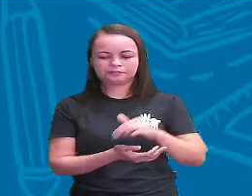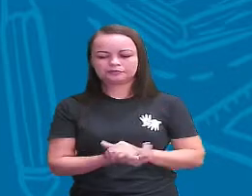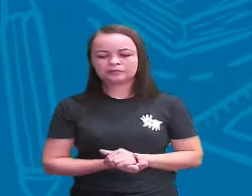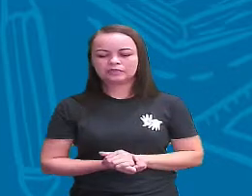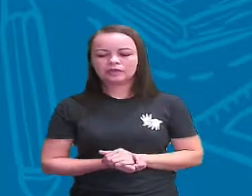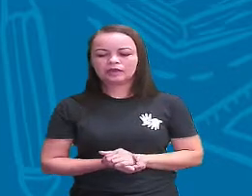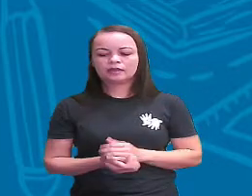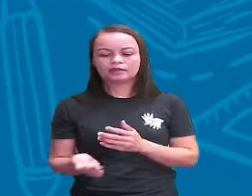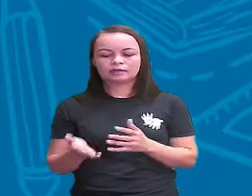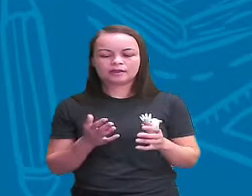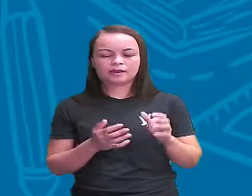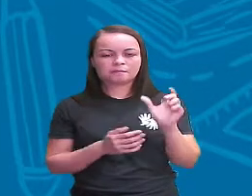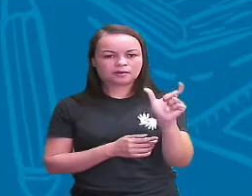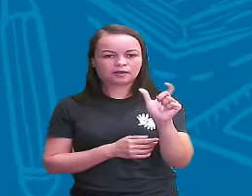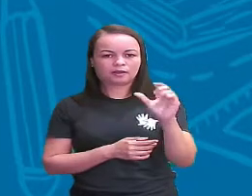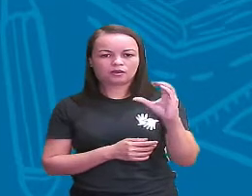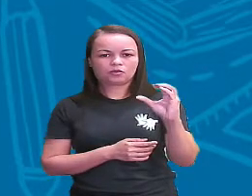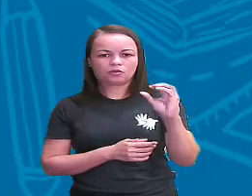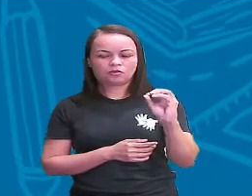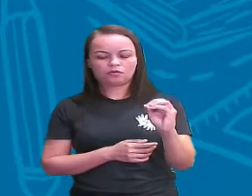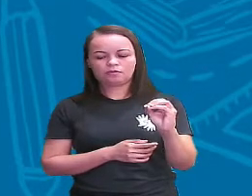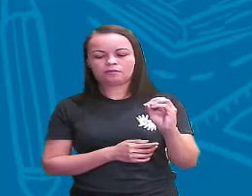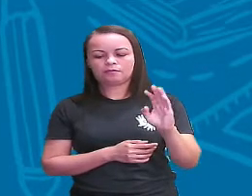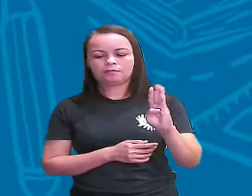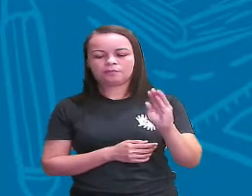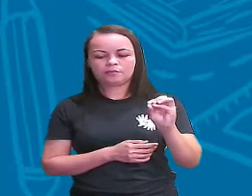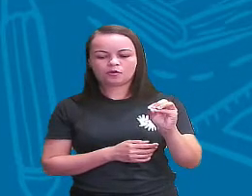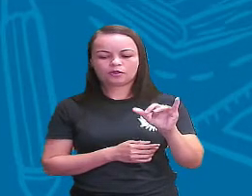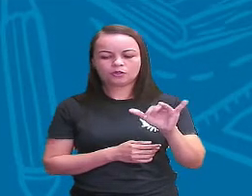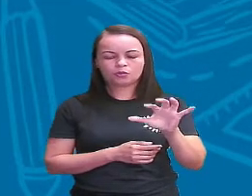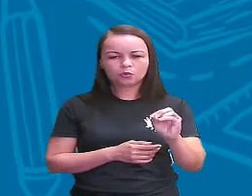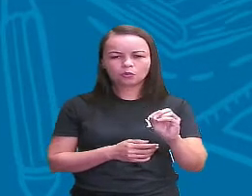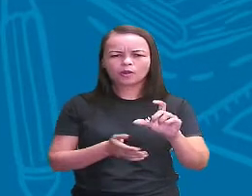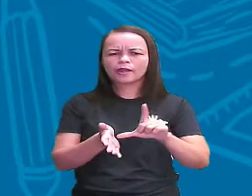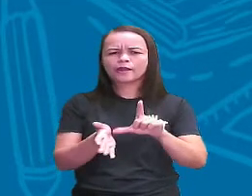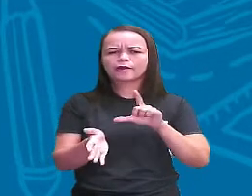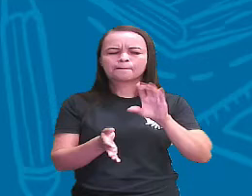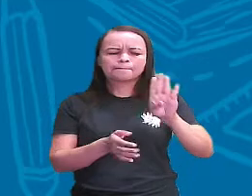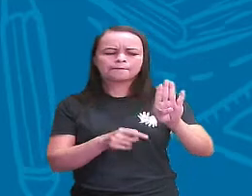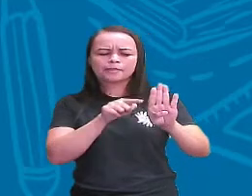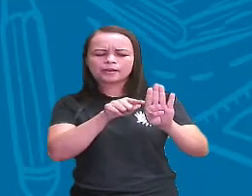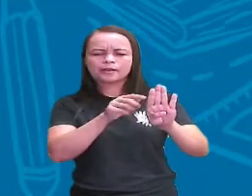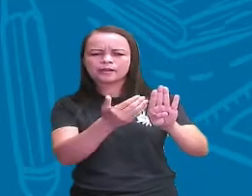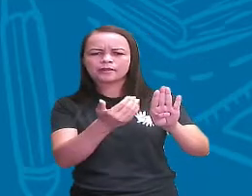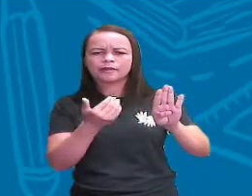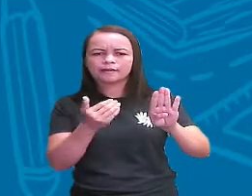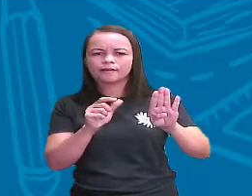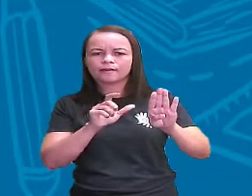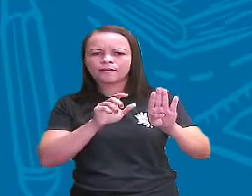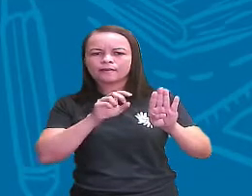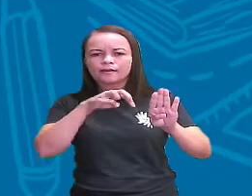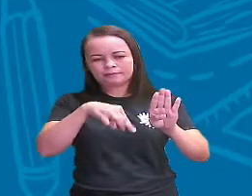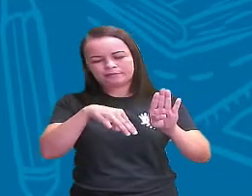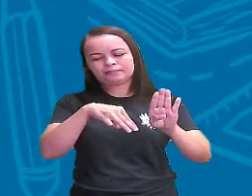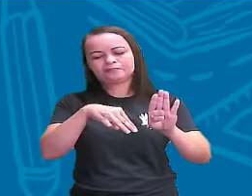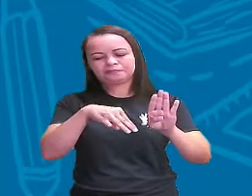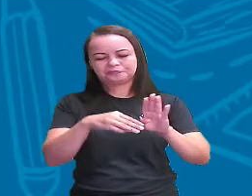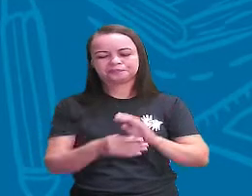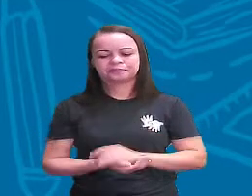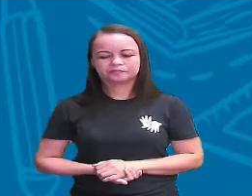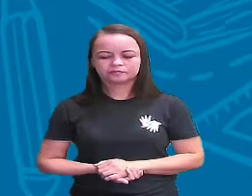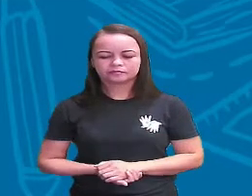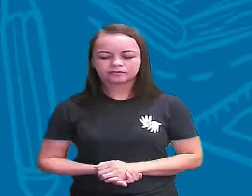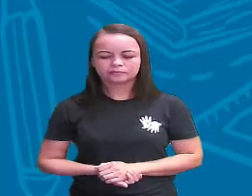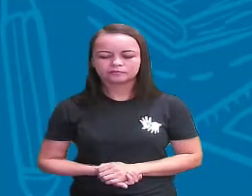comboio, temos o B, então necessariamente temos que escrever a letra M.